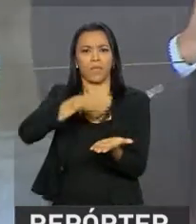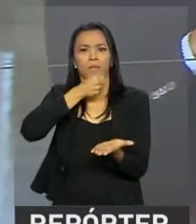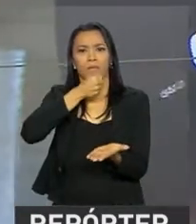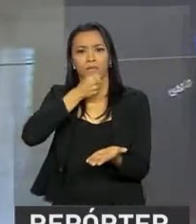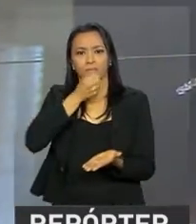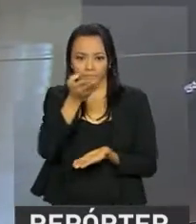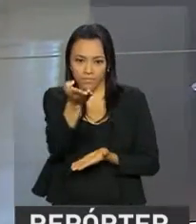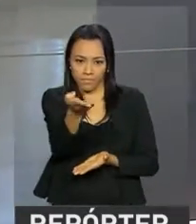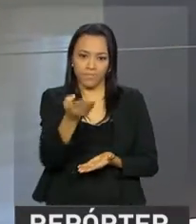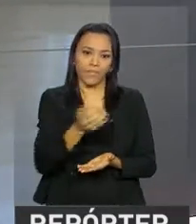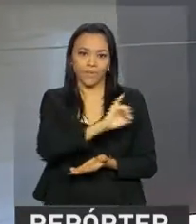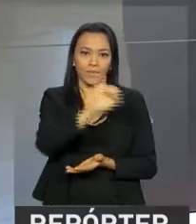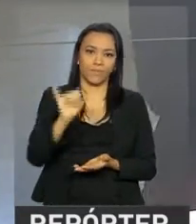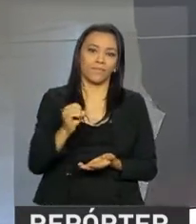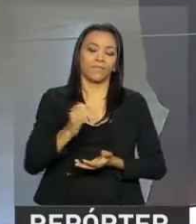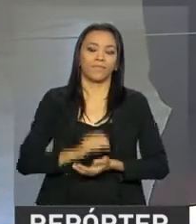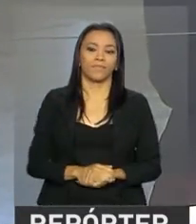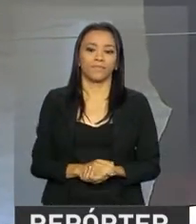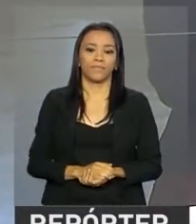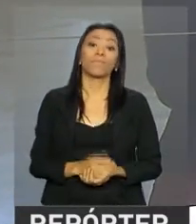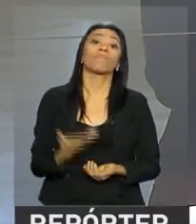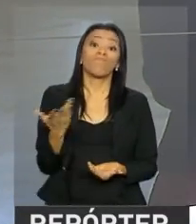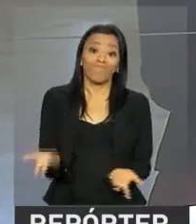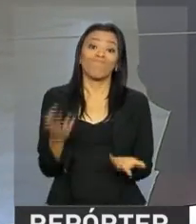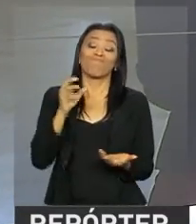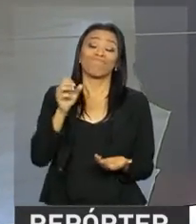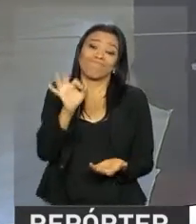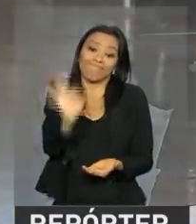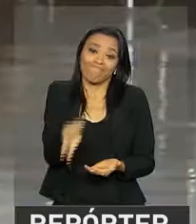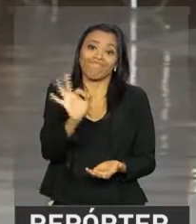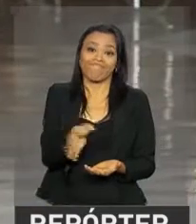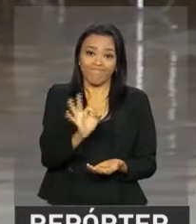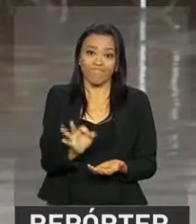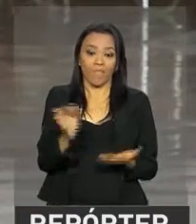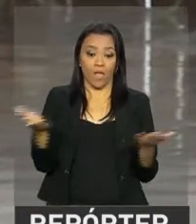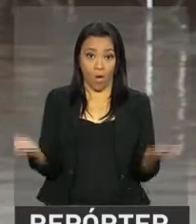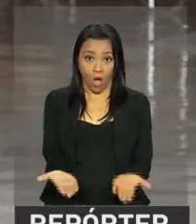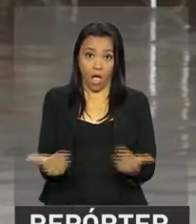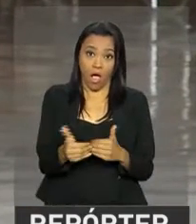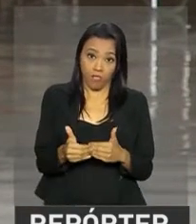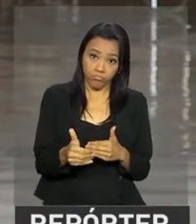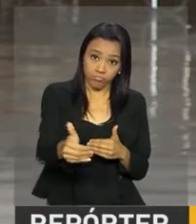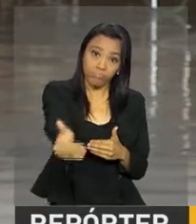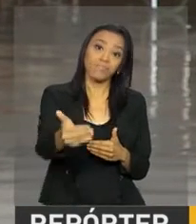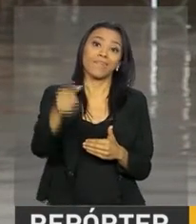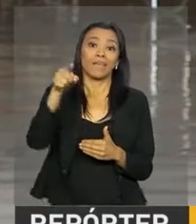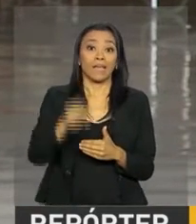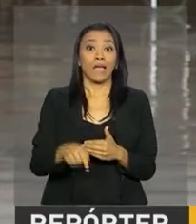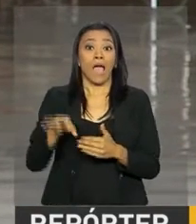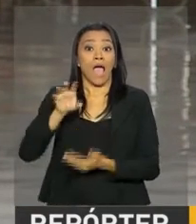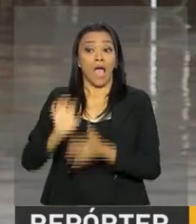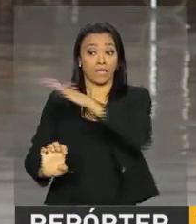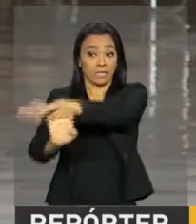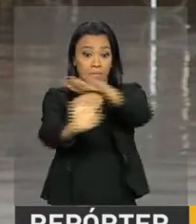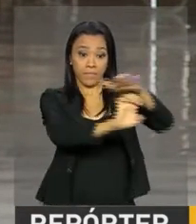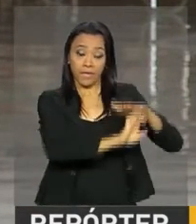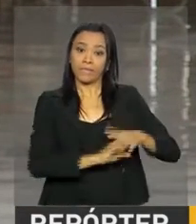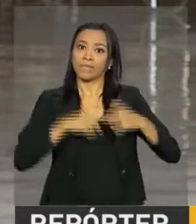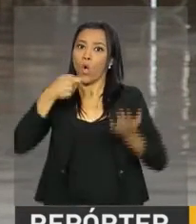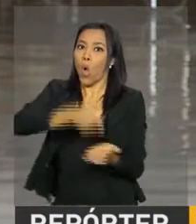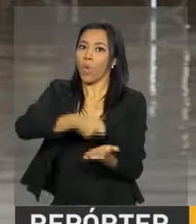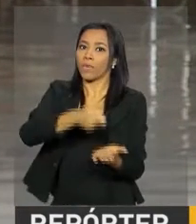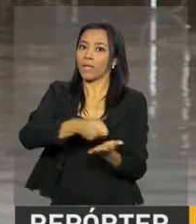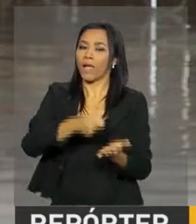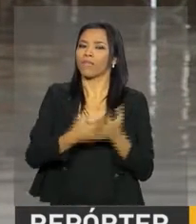esse assunto ao vivo e paula olhando pois é a partir de agora as operadoras elas são obrigadas a aceitar o pedido de